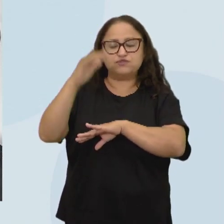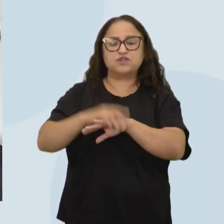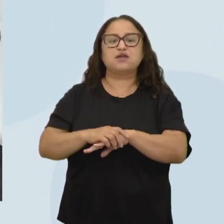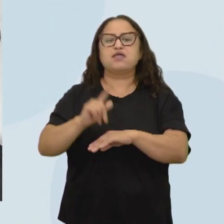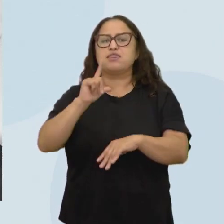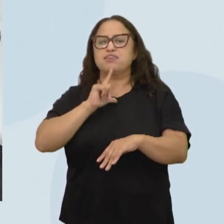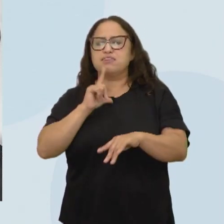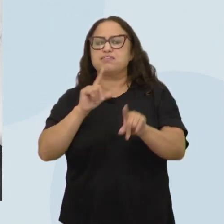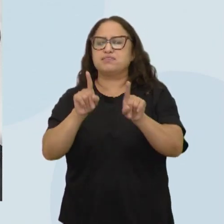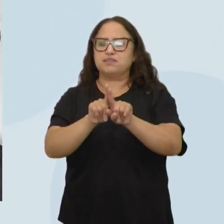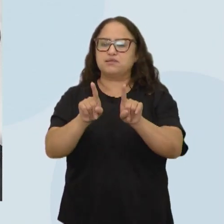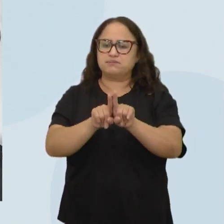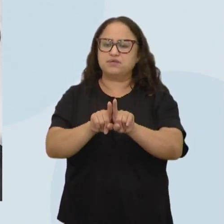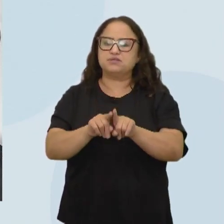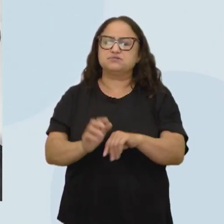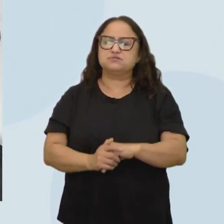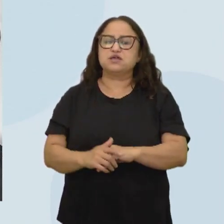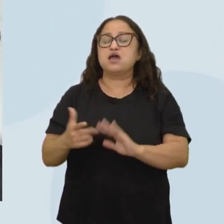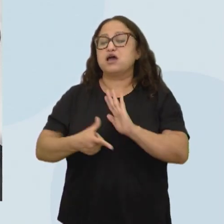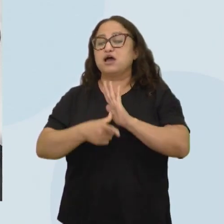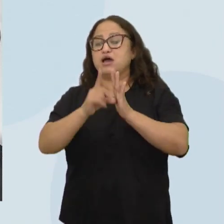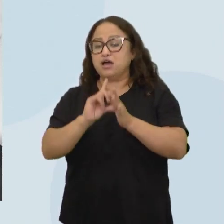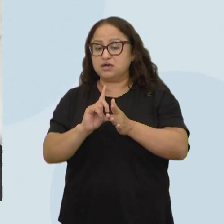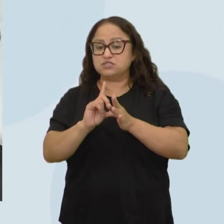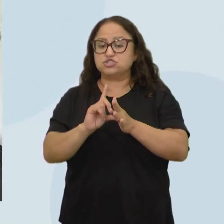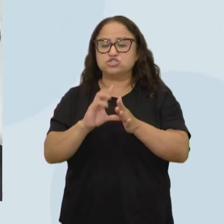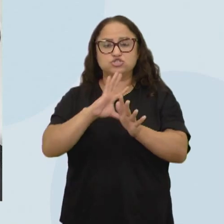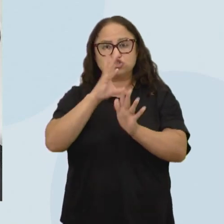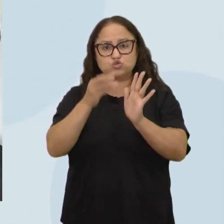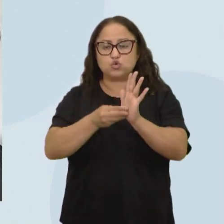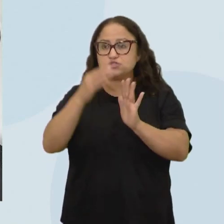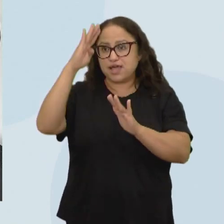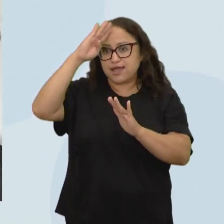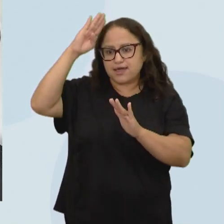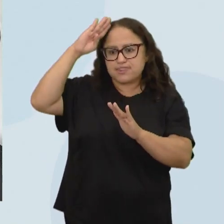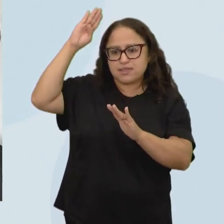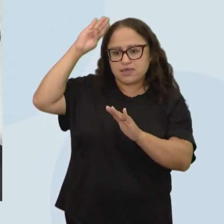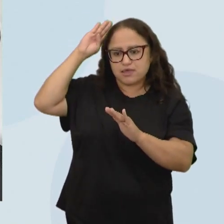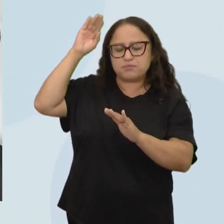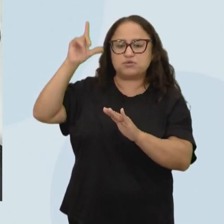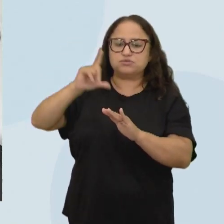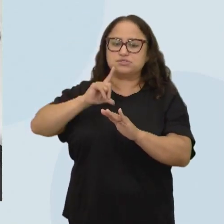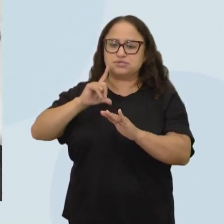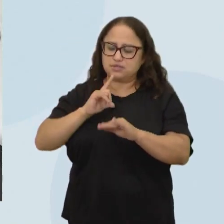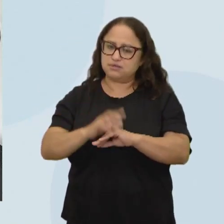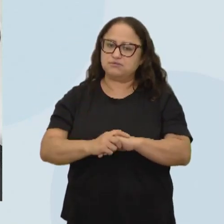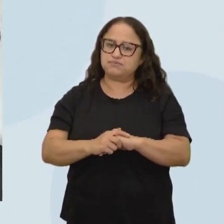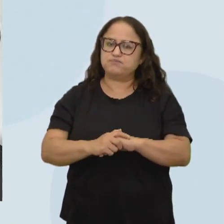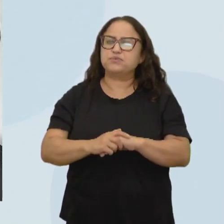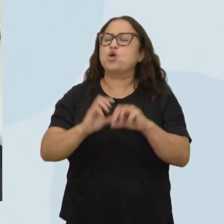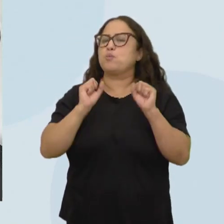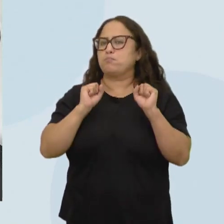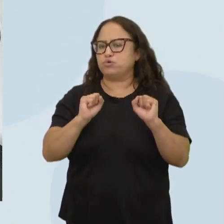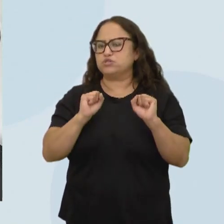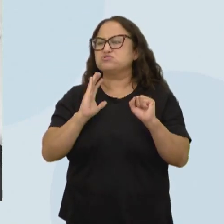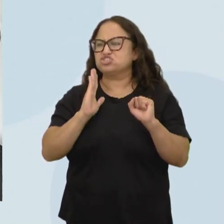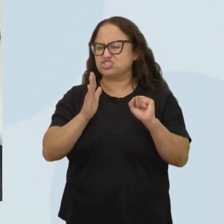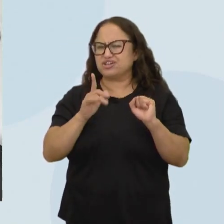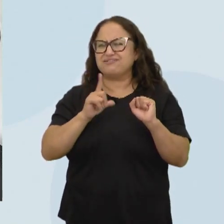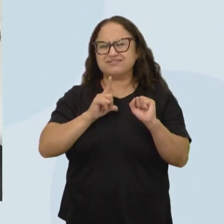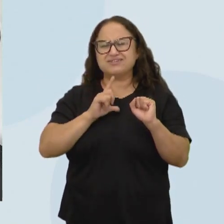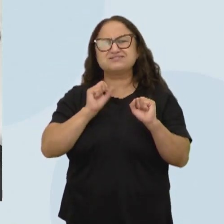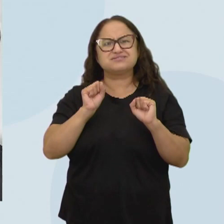em filosofia, antes mesmo disso, né, aqui no Brasil, a gente pode considerar que havia, sim,